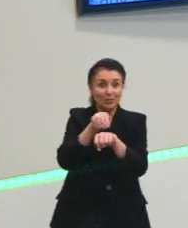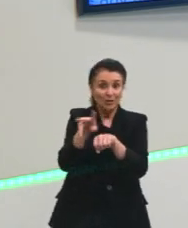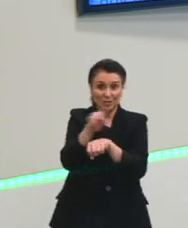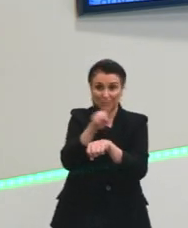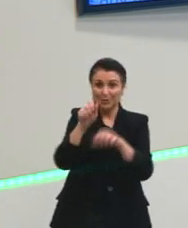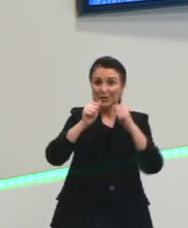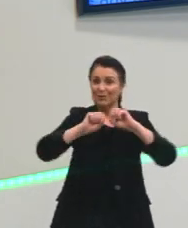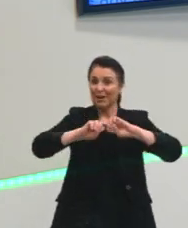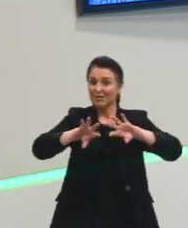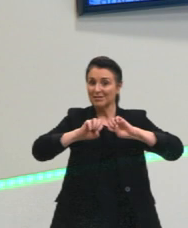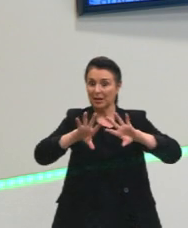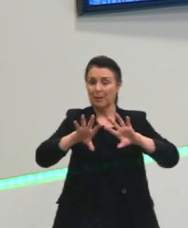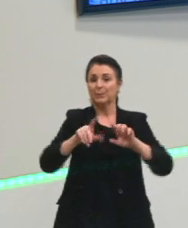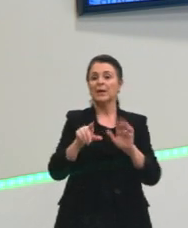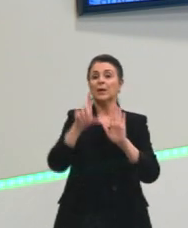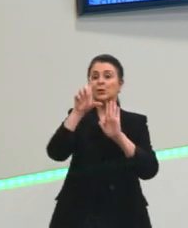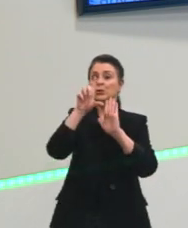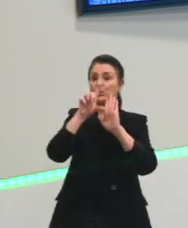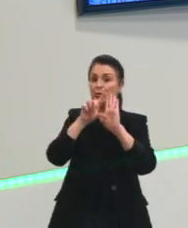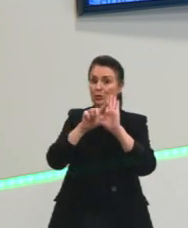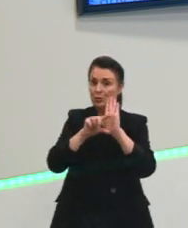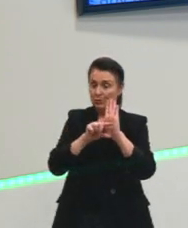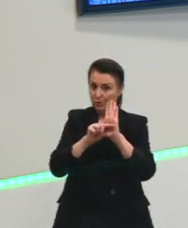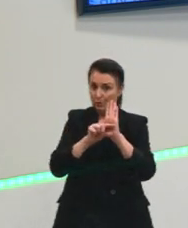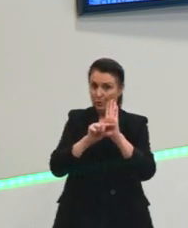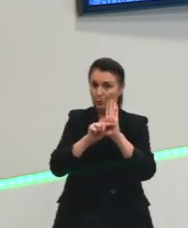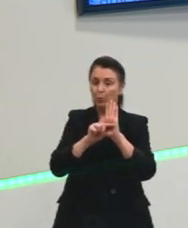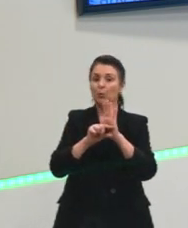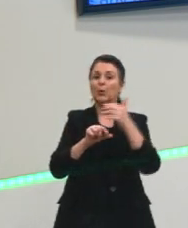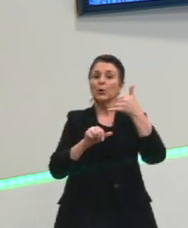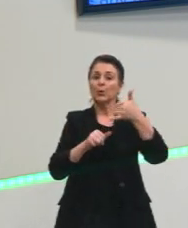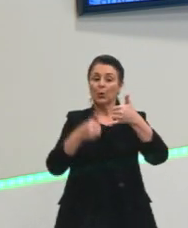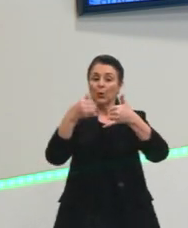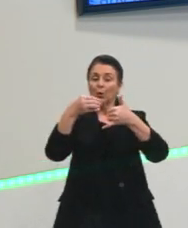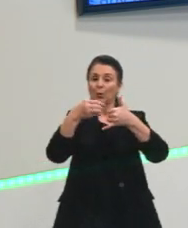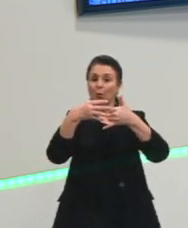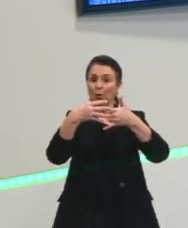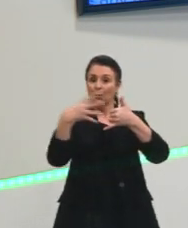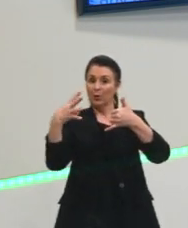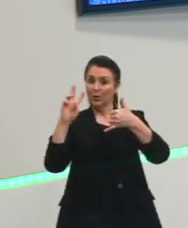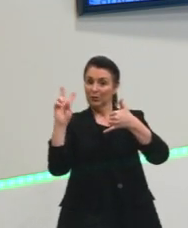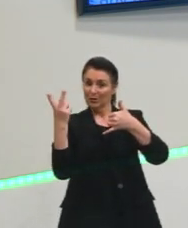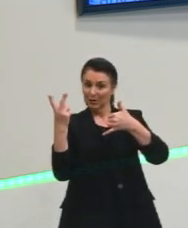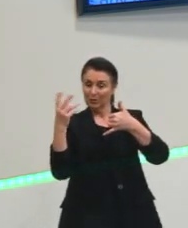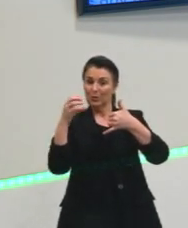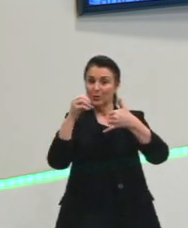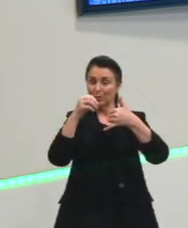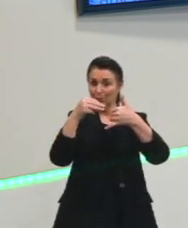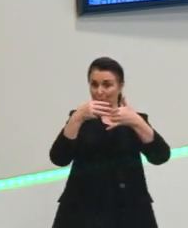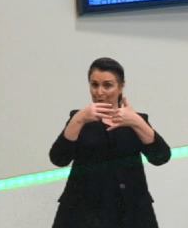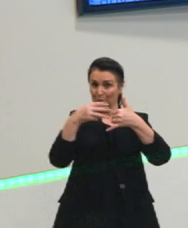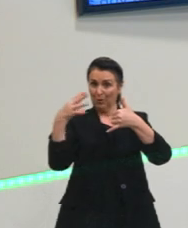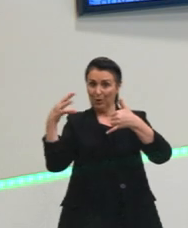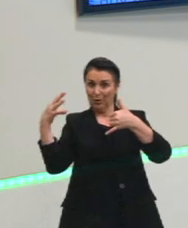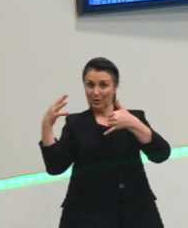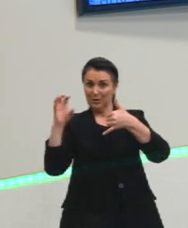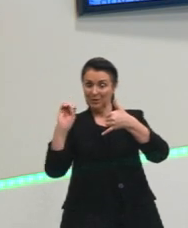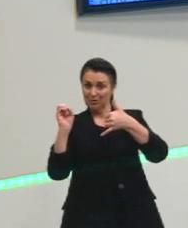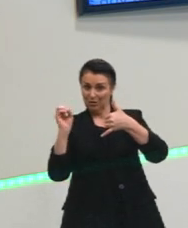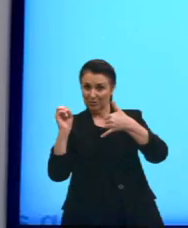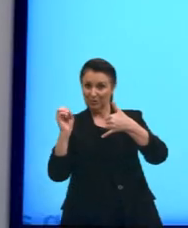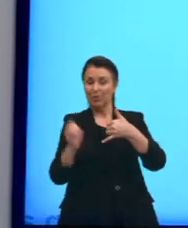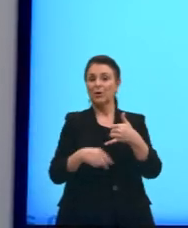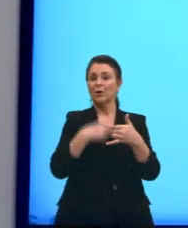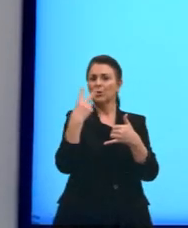a gente diminui o número de hidrogênio do número de oxigênio porque esses aqui são todos os